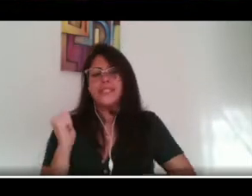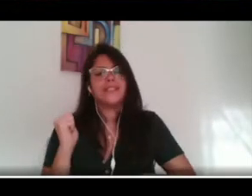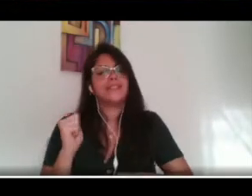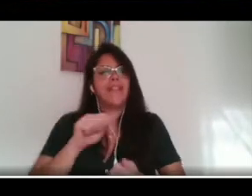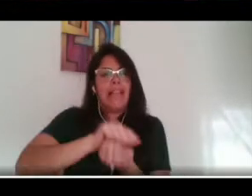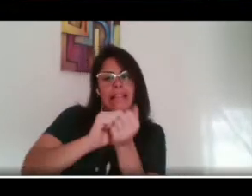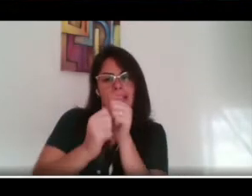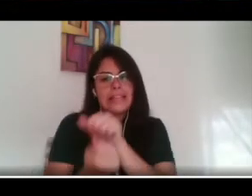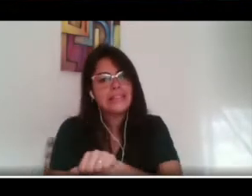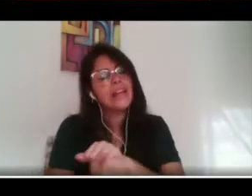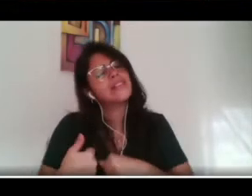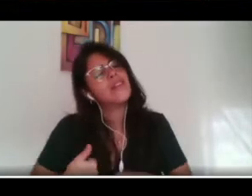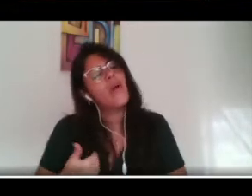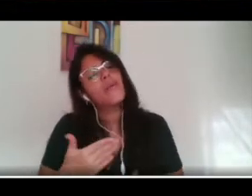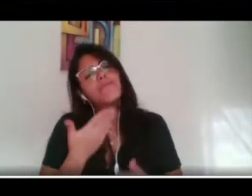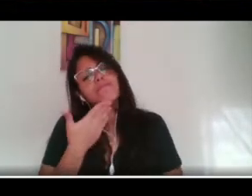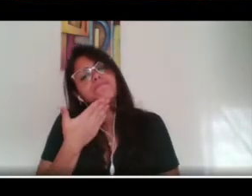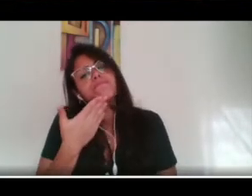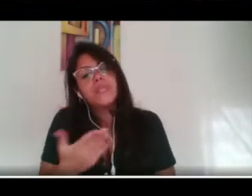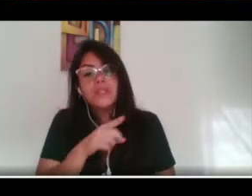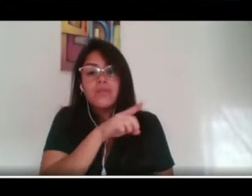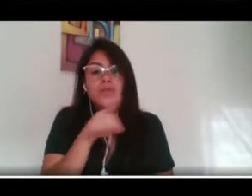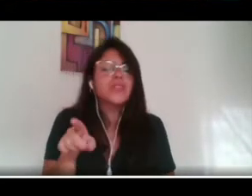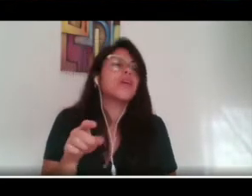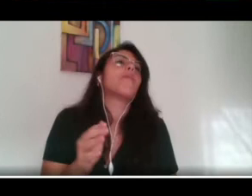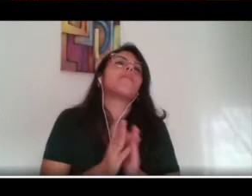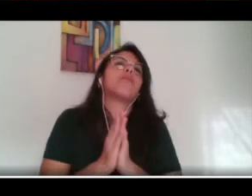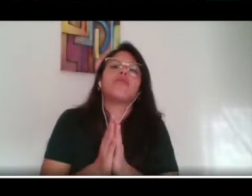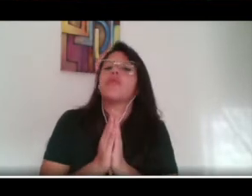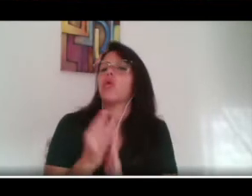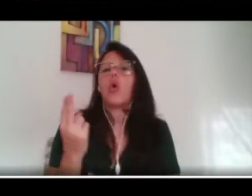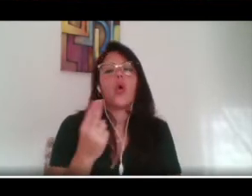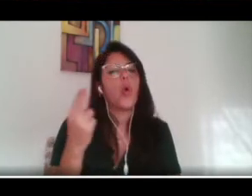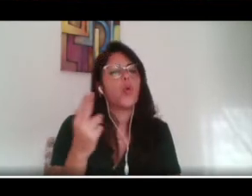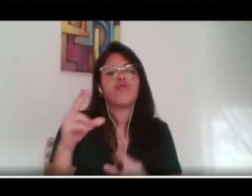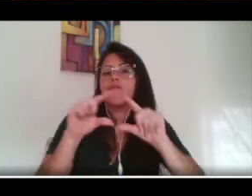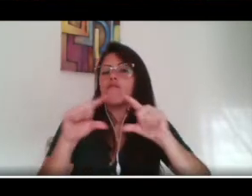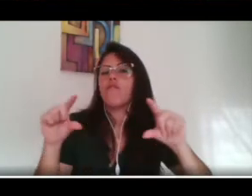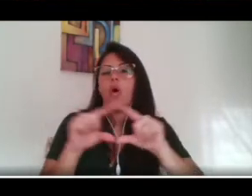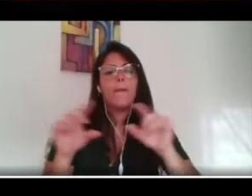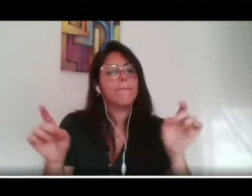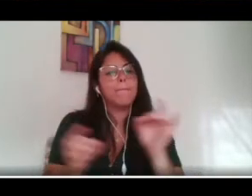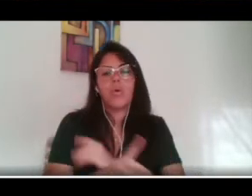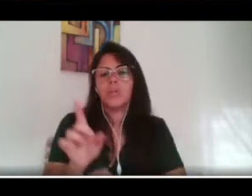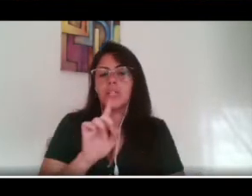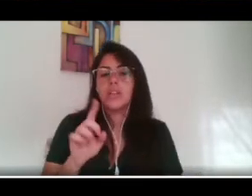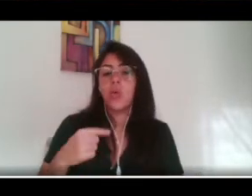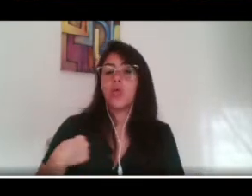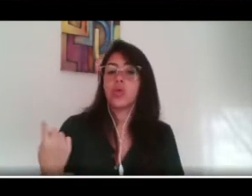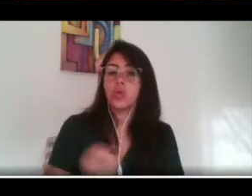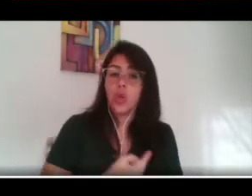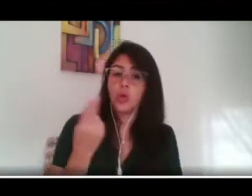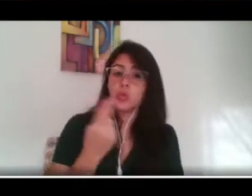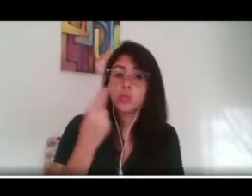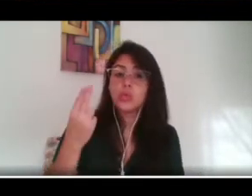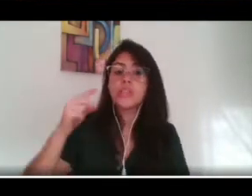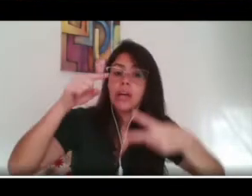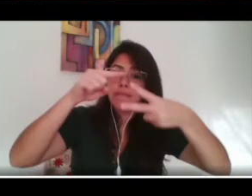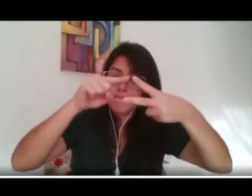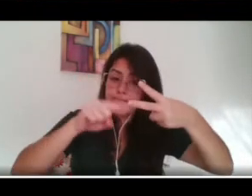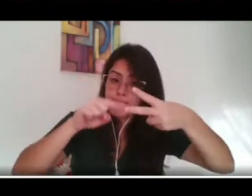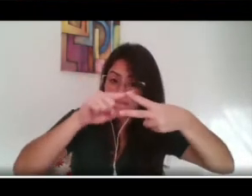que não usem as fórmulas prontas. Vamos trabalhar com movimento de projéteis usando essas fórmulas iniciais aqui,